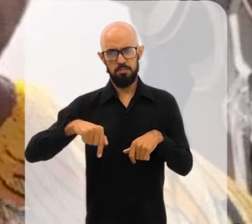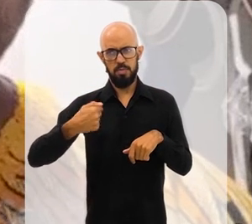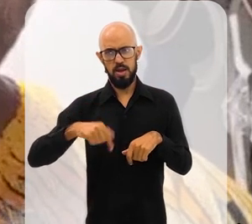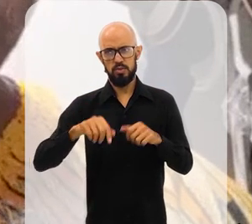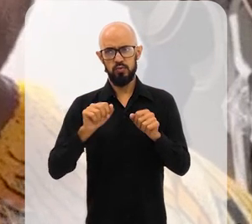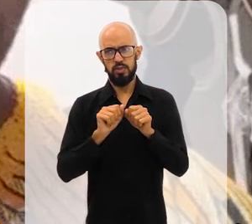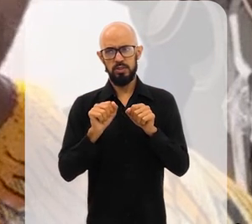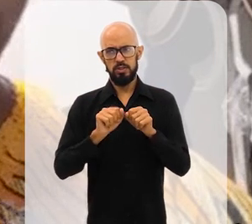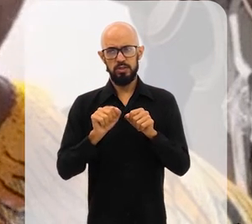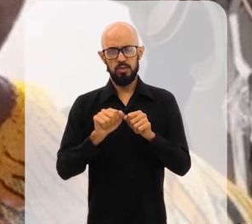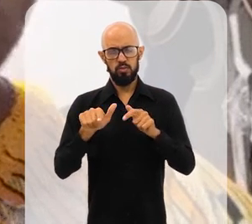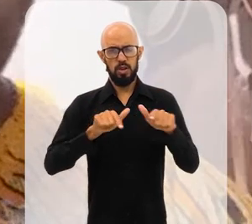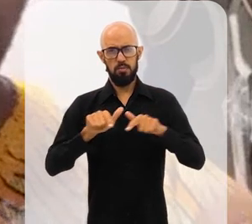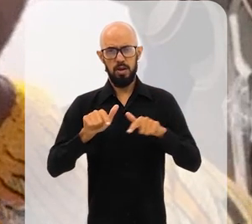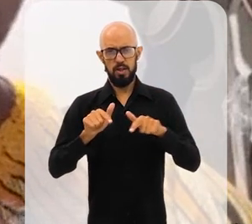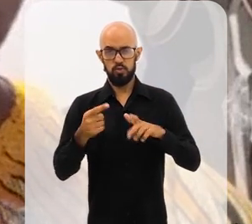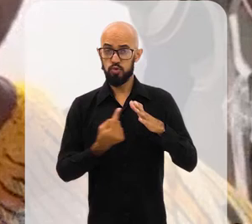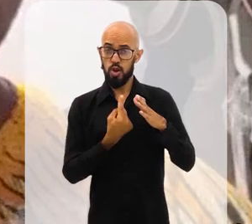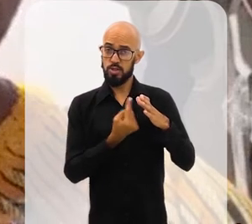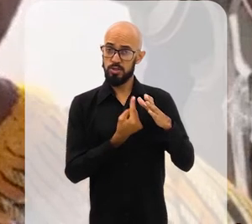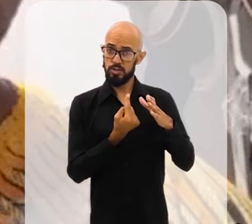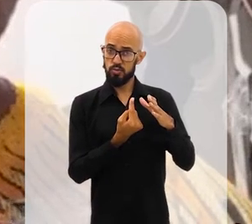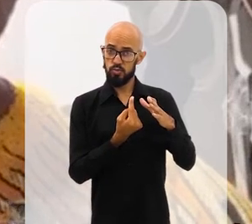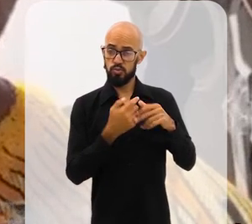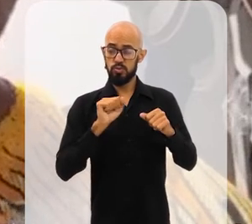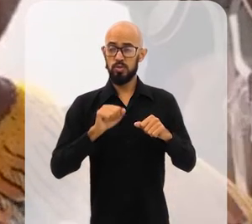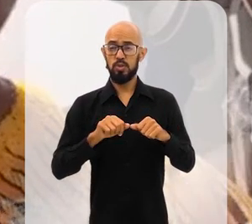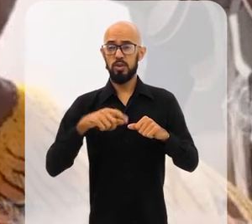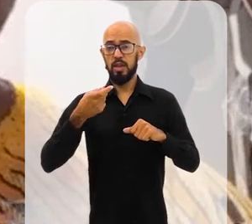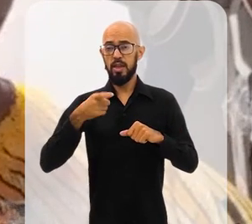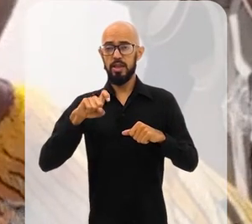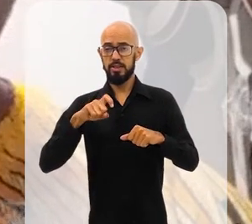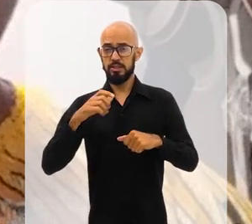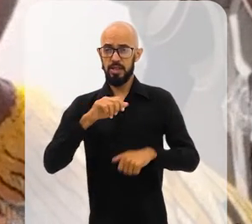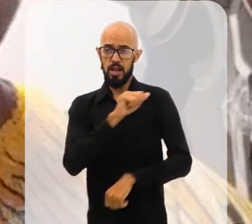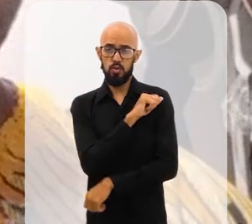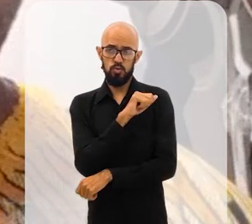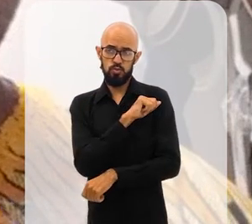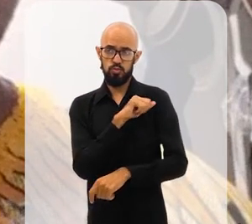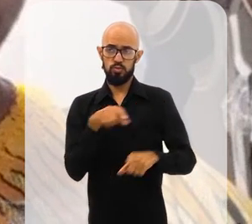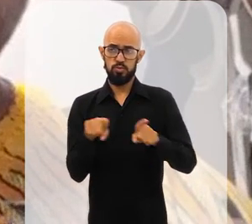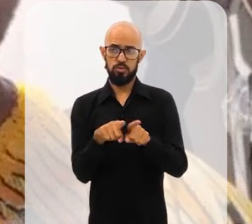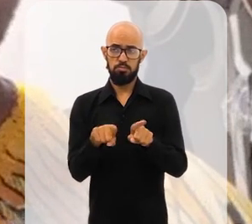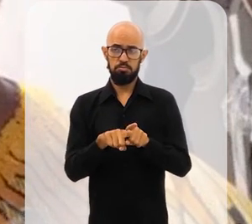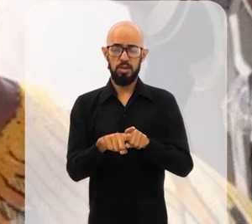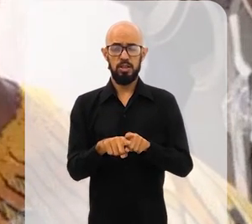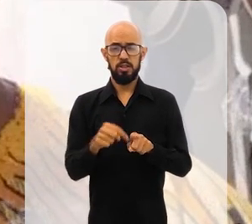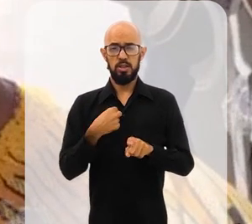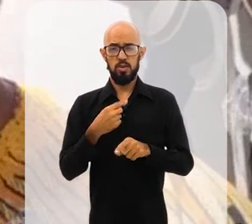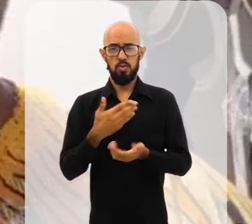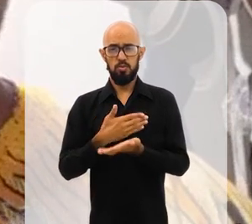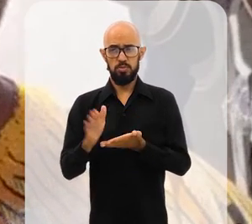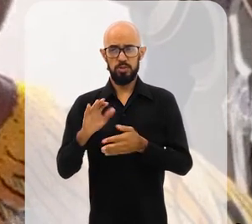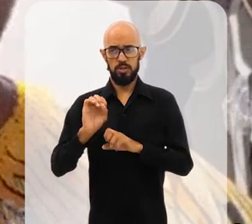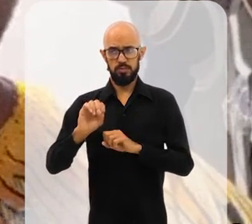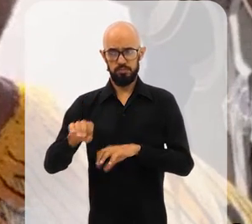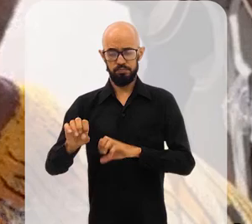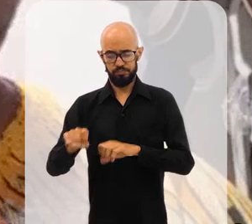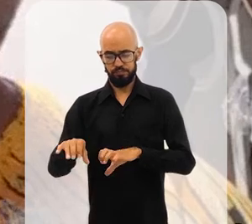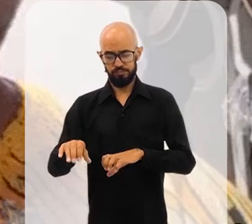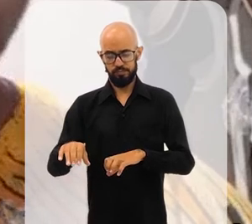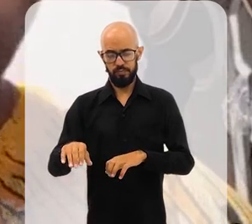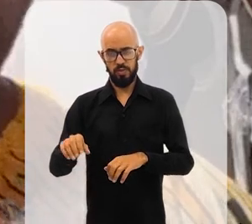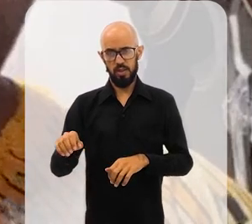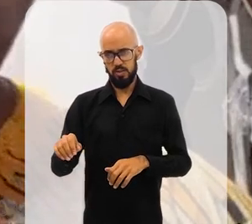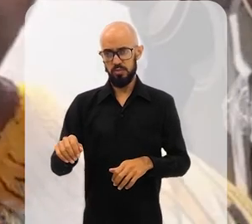Queimados que faziam trabalhos isolados, e ex-alunos meus. Eu comecei a dar aula de teatro